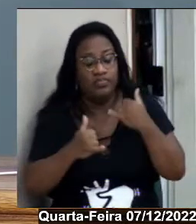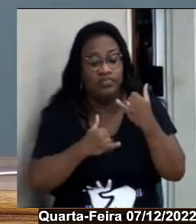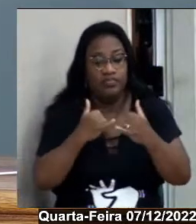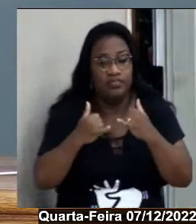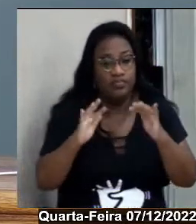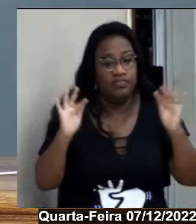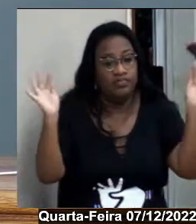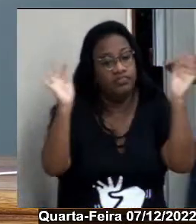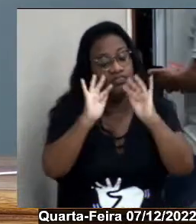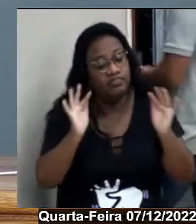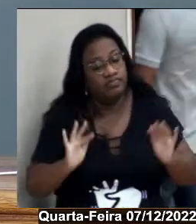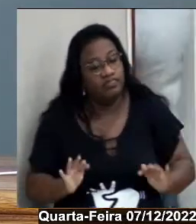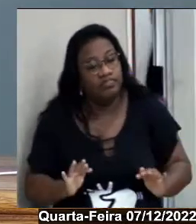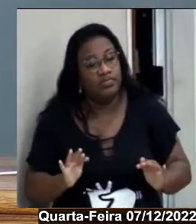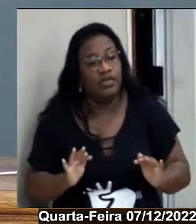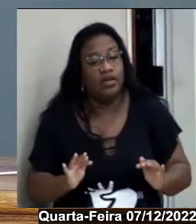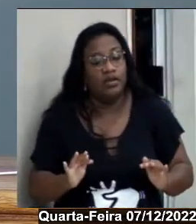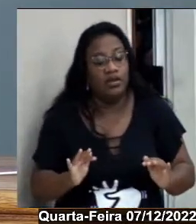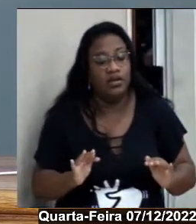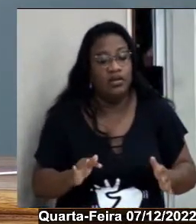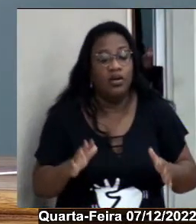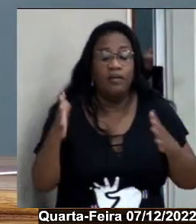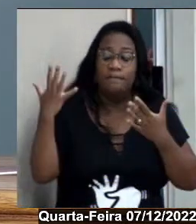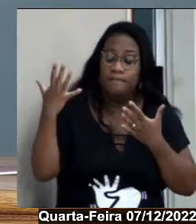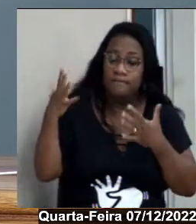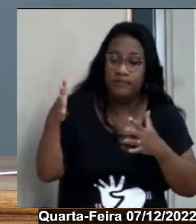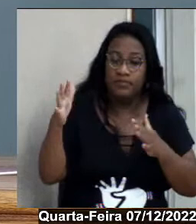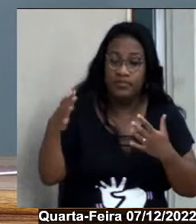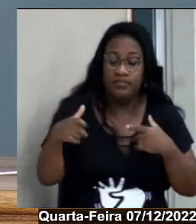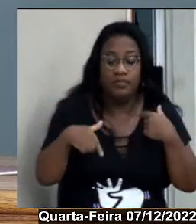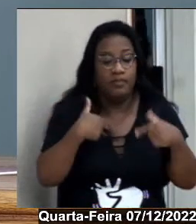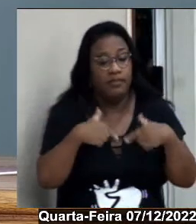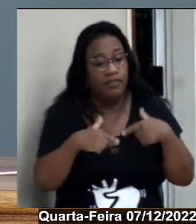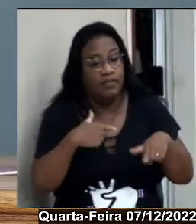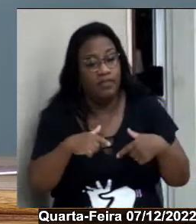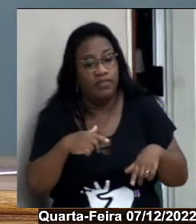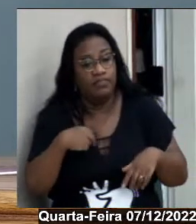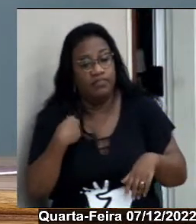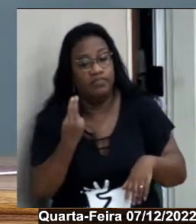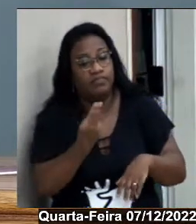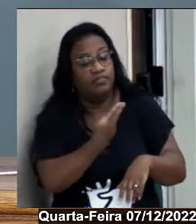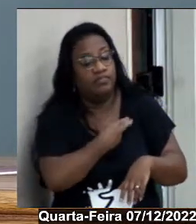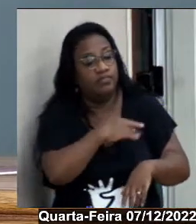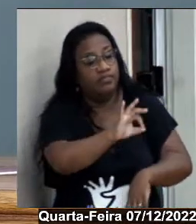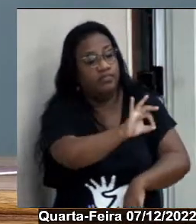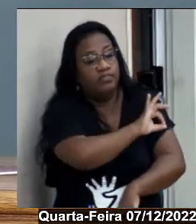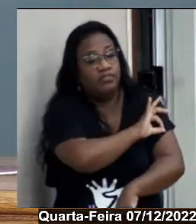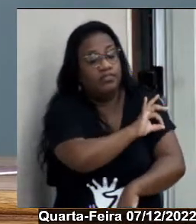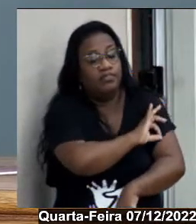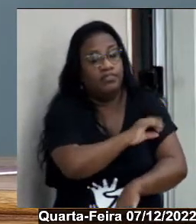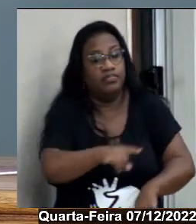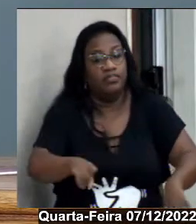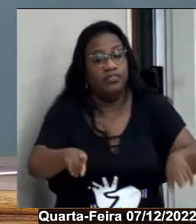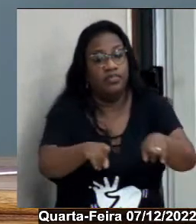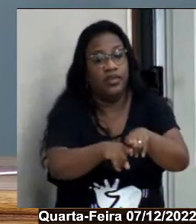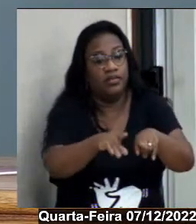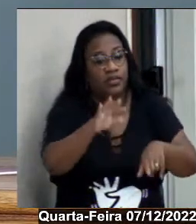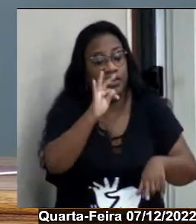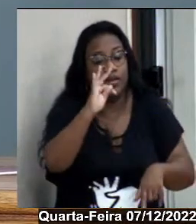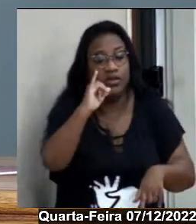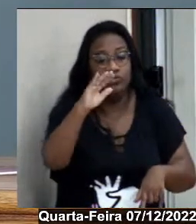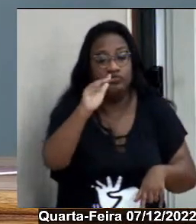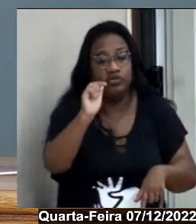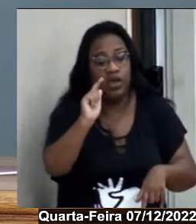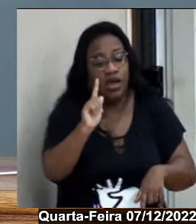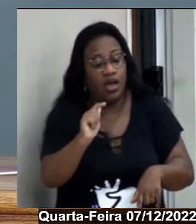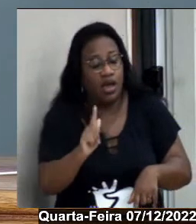outra cidade. Então, quero aqui parabenizar esse grande trabalho, que é antes dele ser político, ele faz isso. Queria também cumprimentar o meu amigo Tiago,